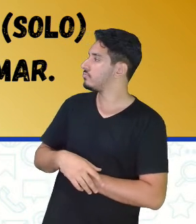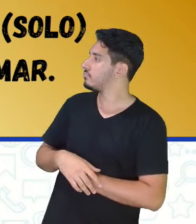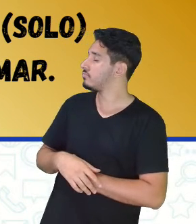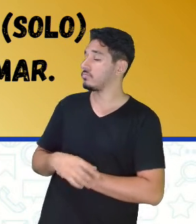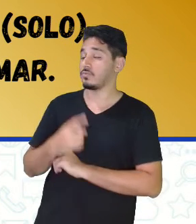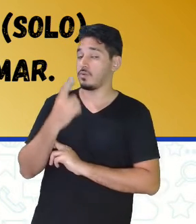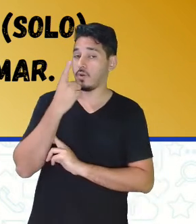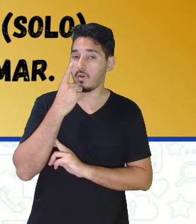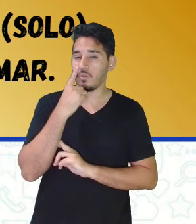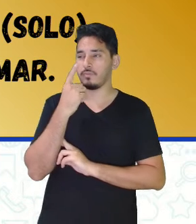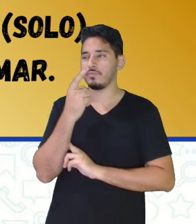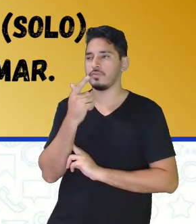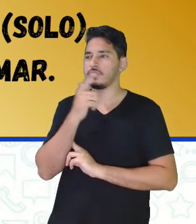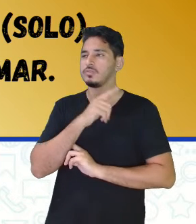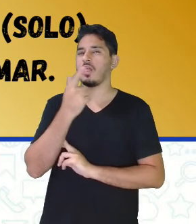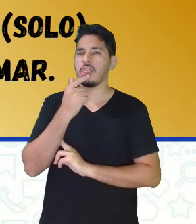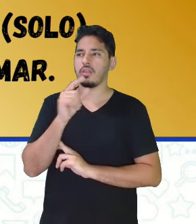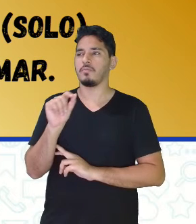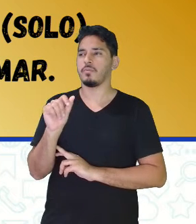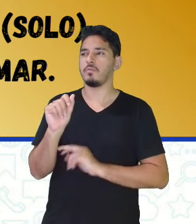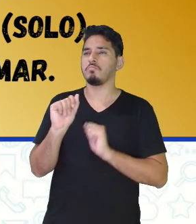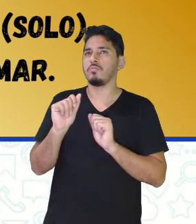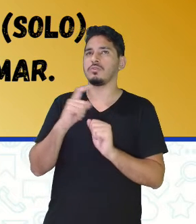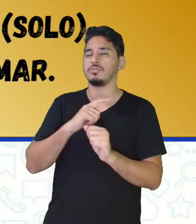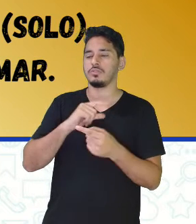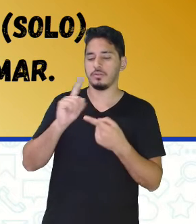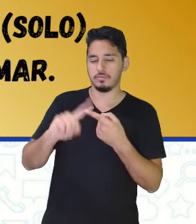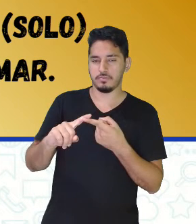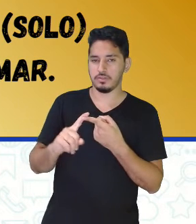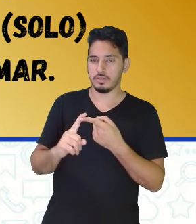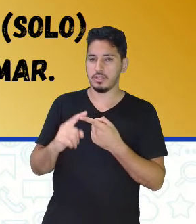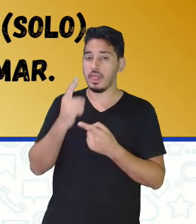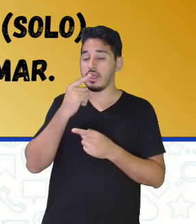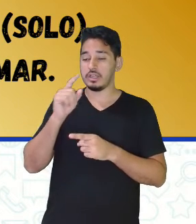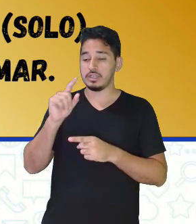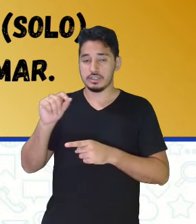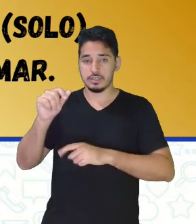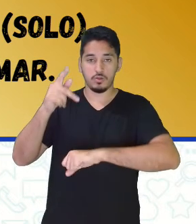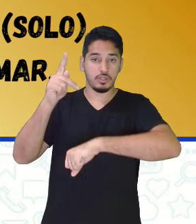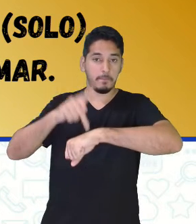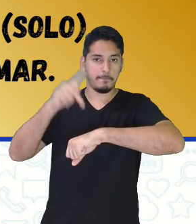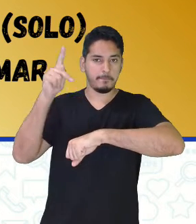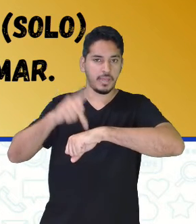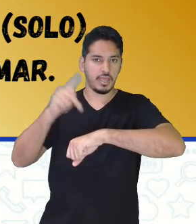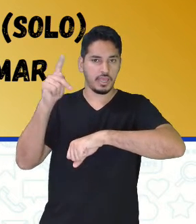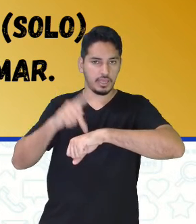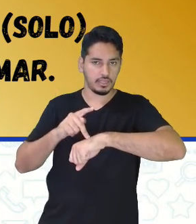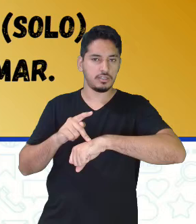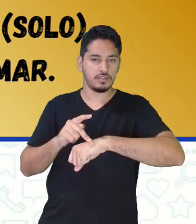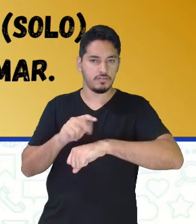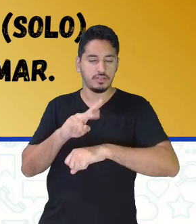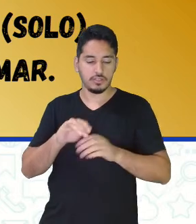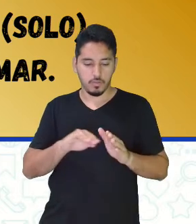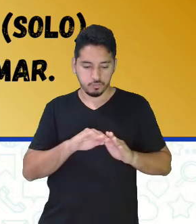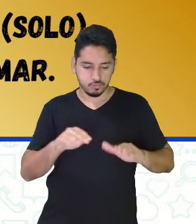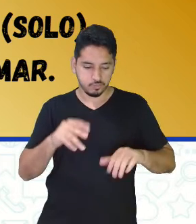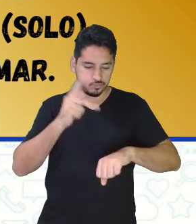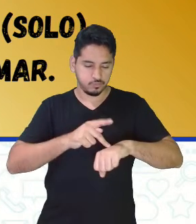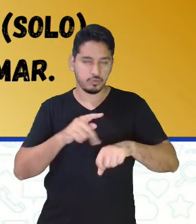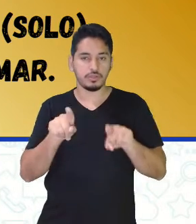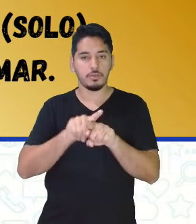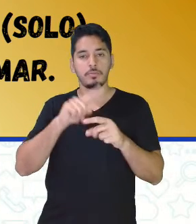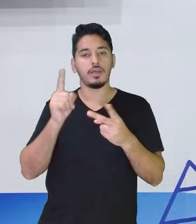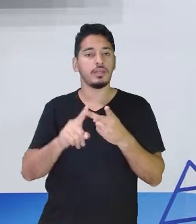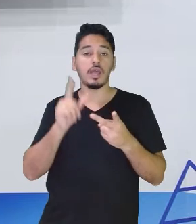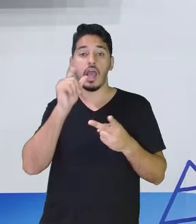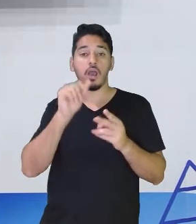o sal. Eu posso adquirir o sal através de sal de rocha, que vai estar no solo, e da água do mar,